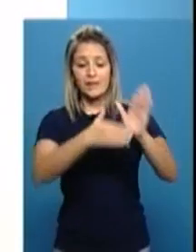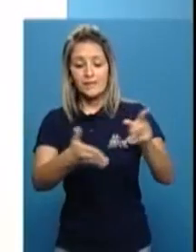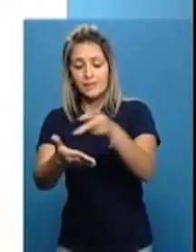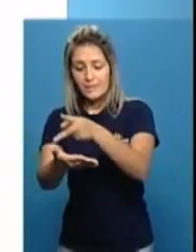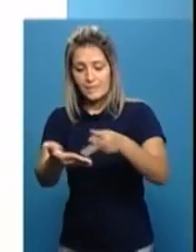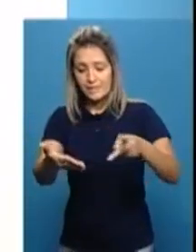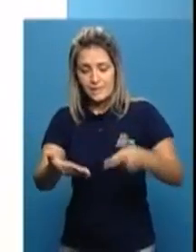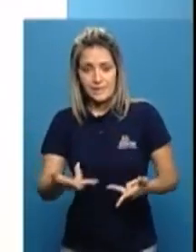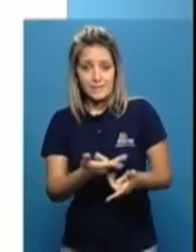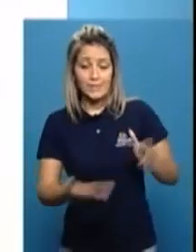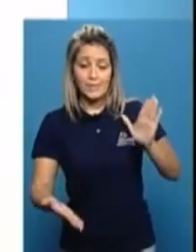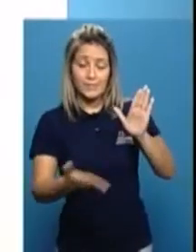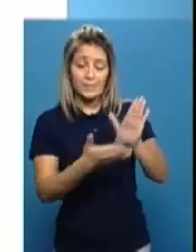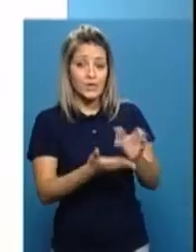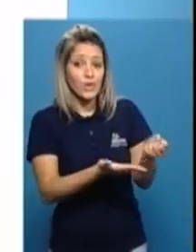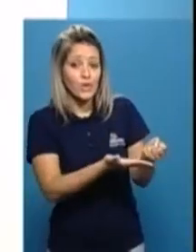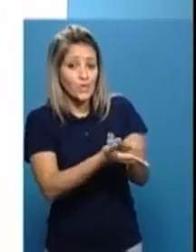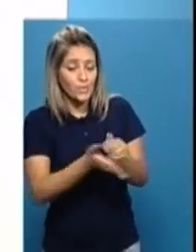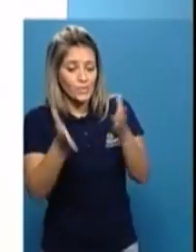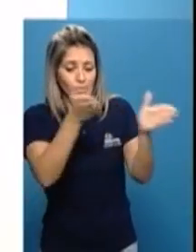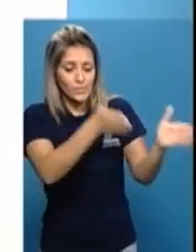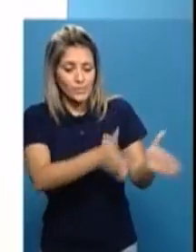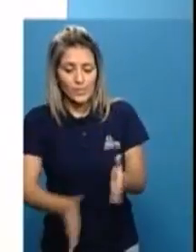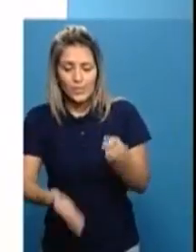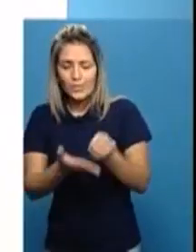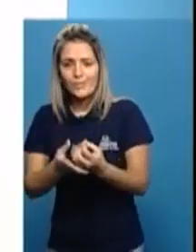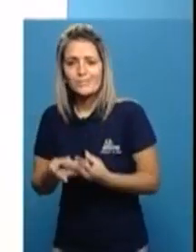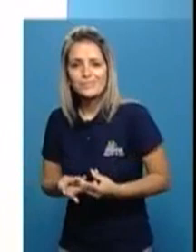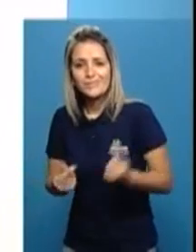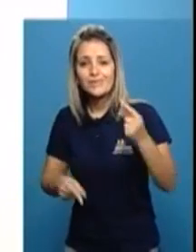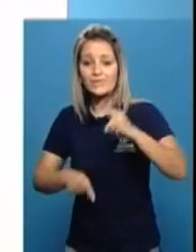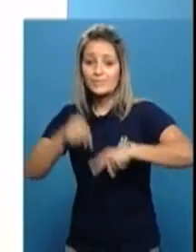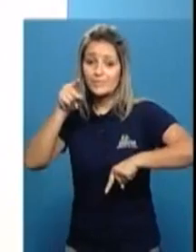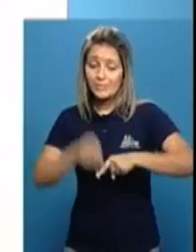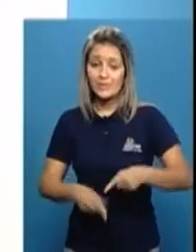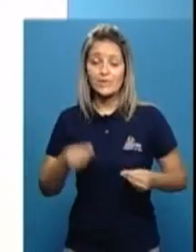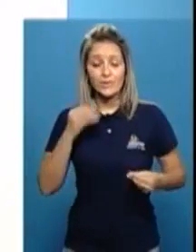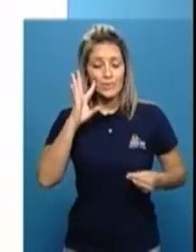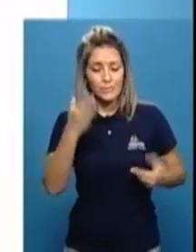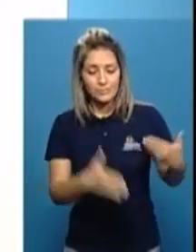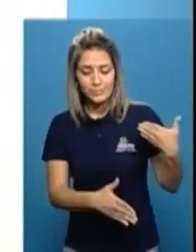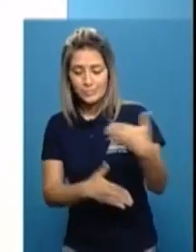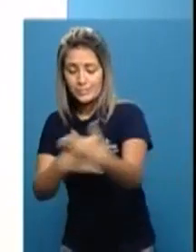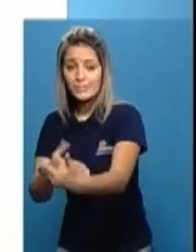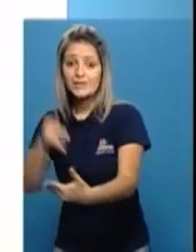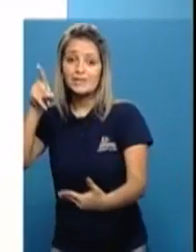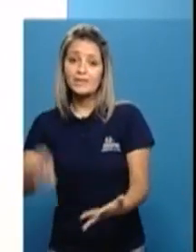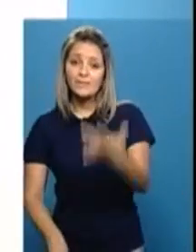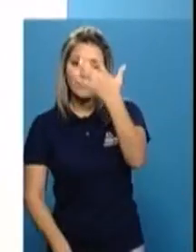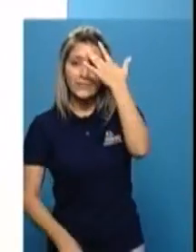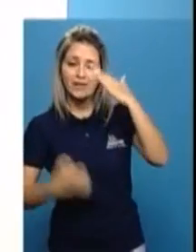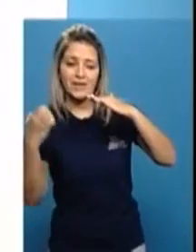de programação, controles da produção, controles de qualidade, de processo, de